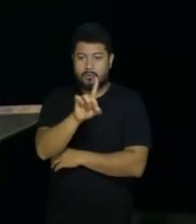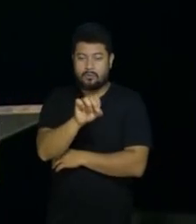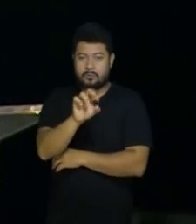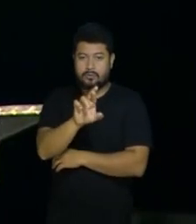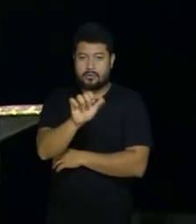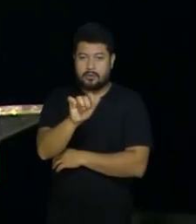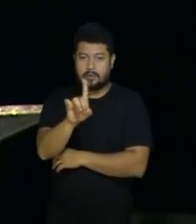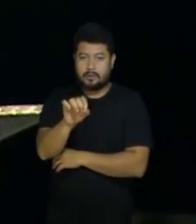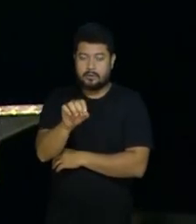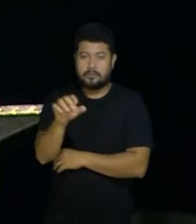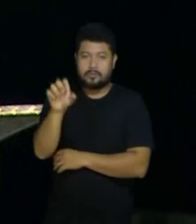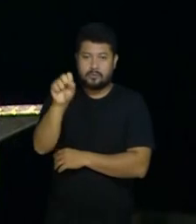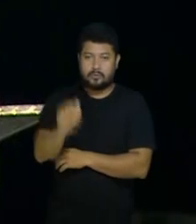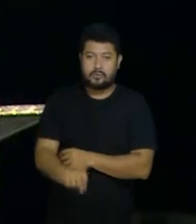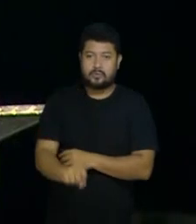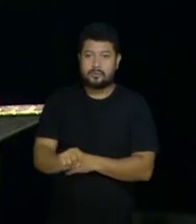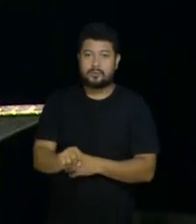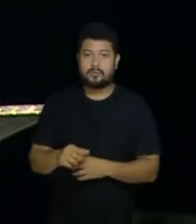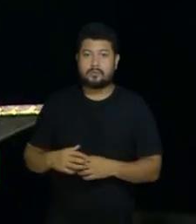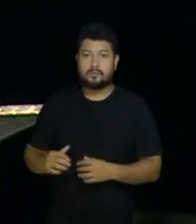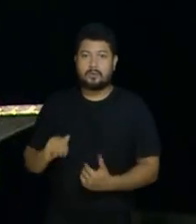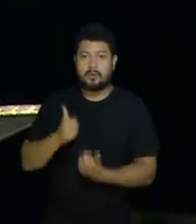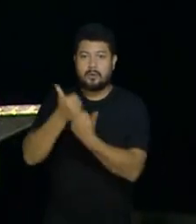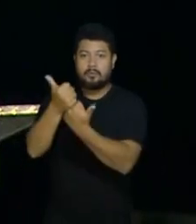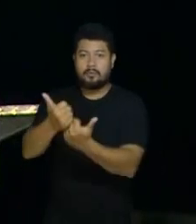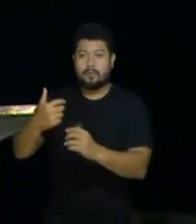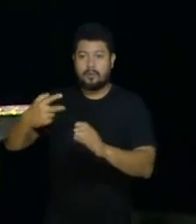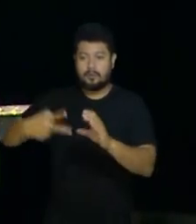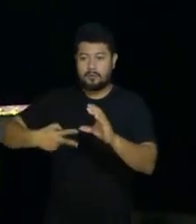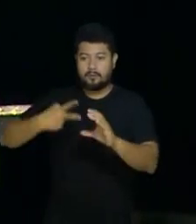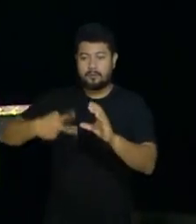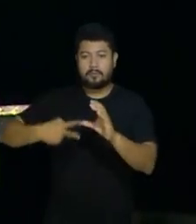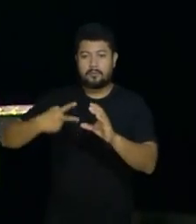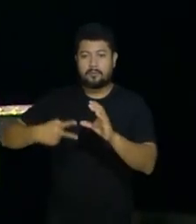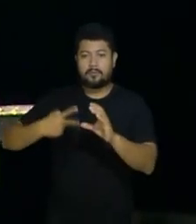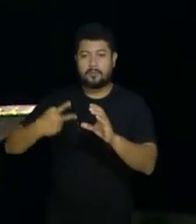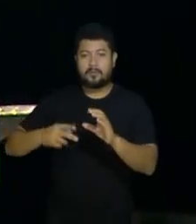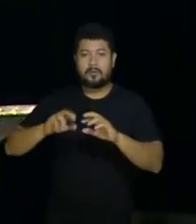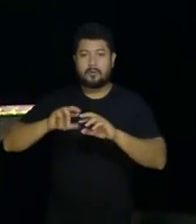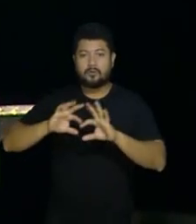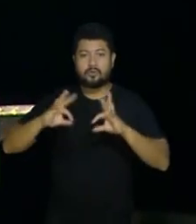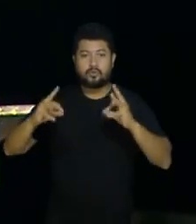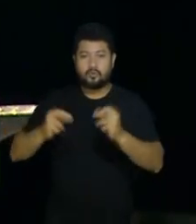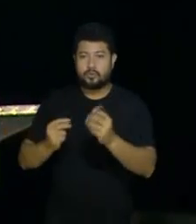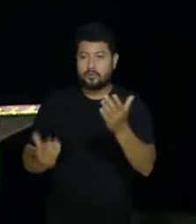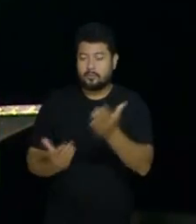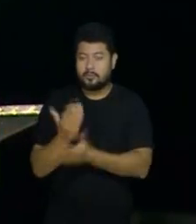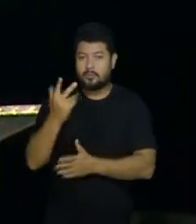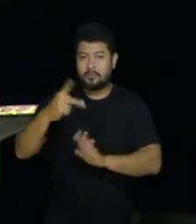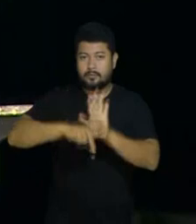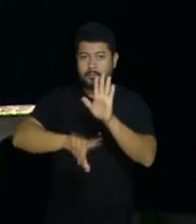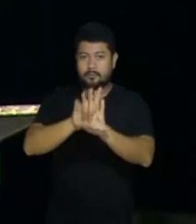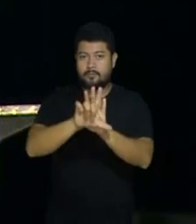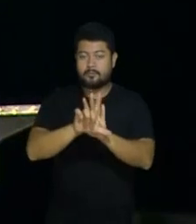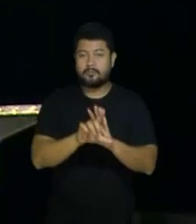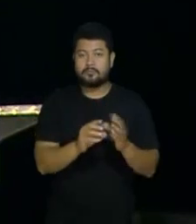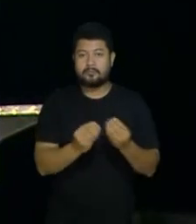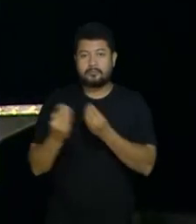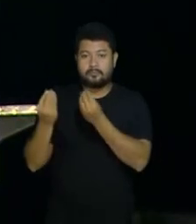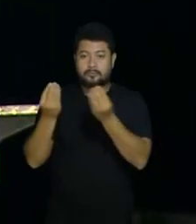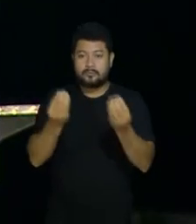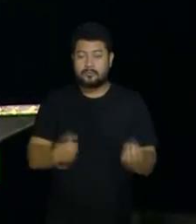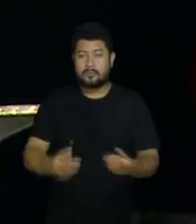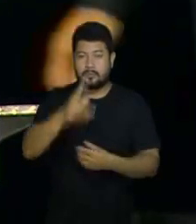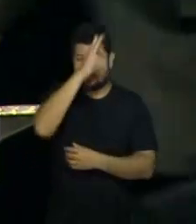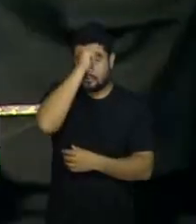e, com o apoio da Câmara de Vereadores, os vereadores lá todos aprovaram um projeto de lei concedendo ao prefeito e ao